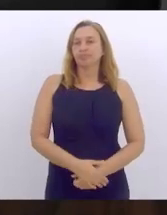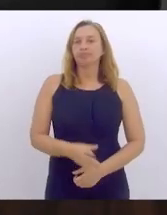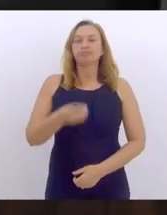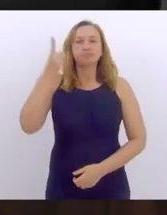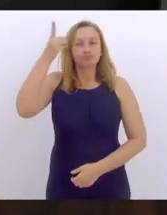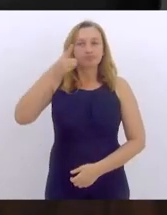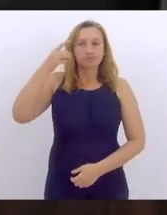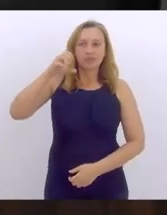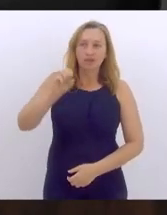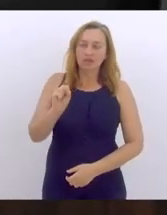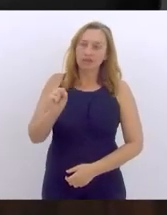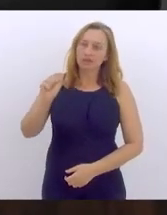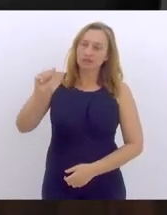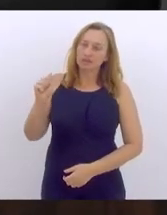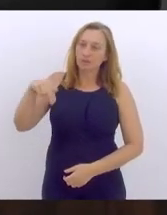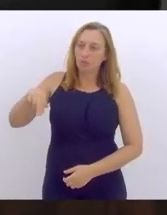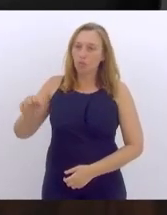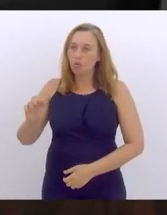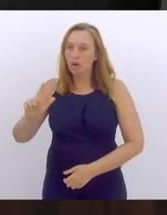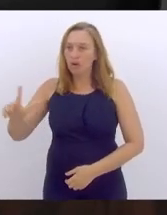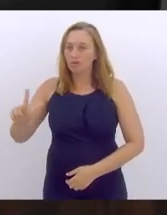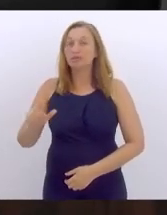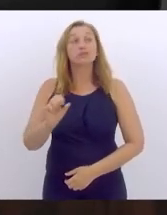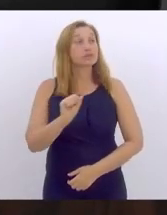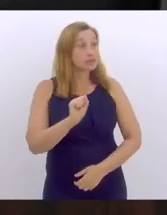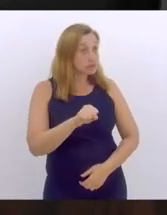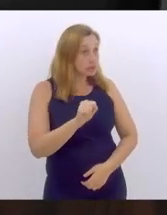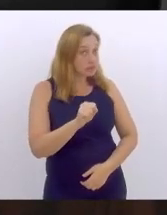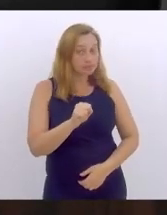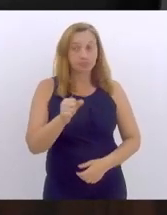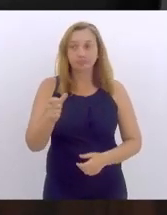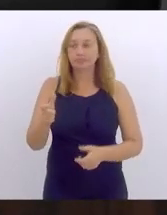Deputado Samuel. Deputado Samuel. Sim.